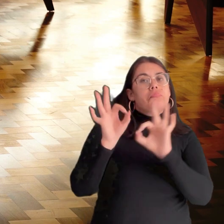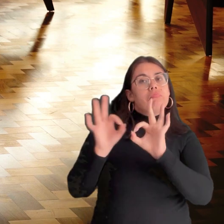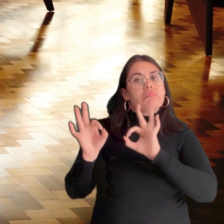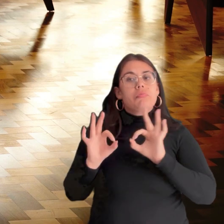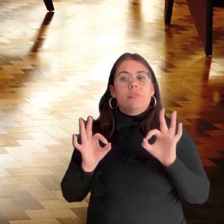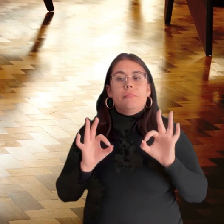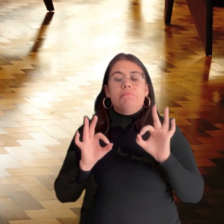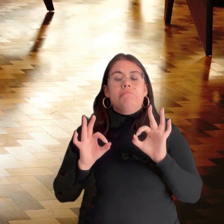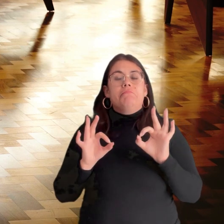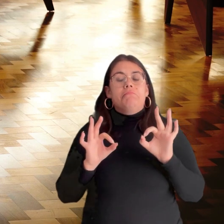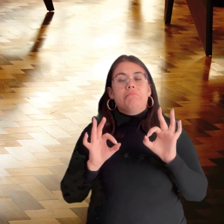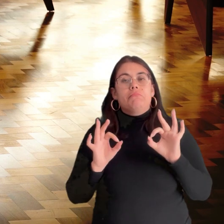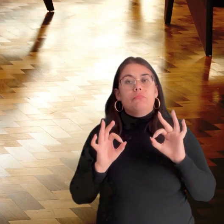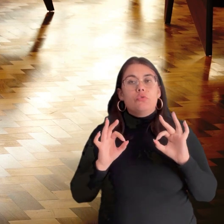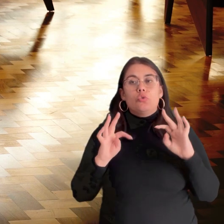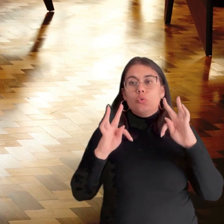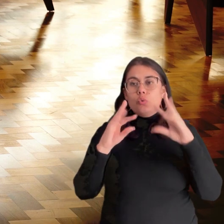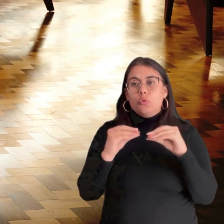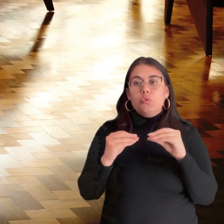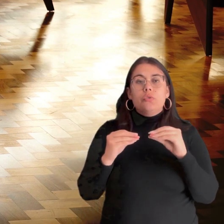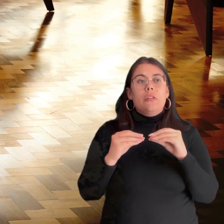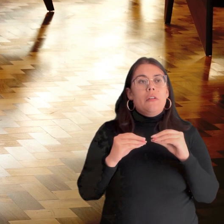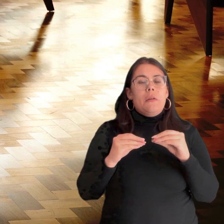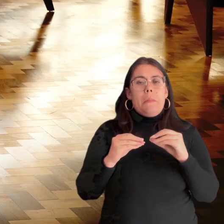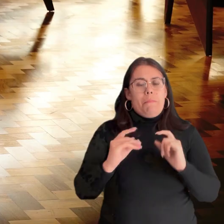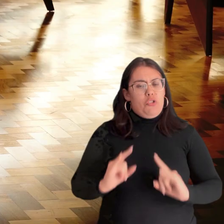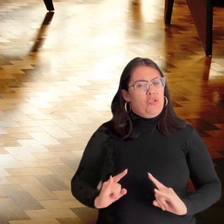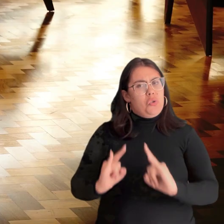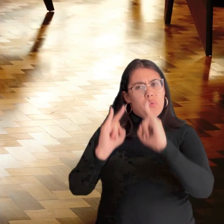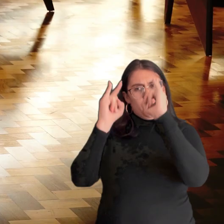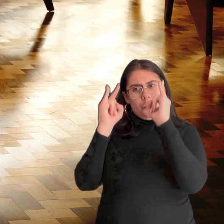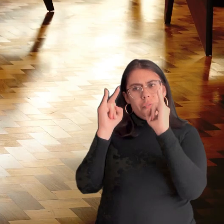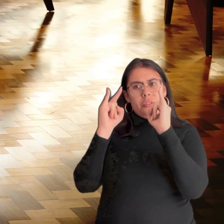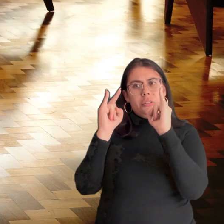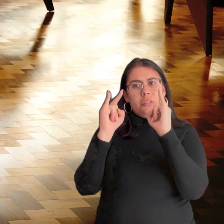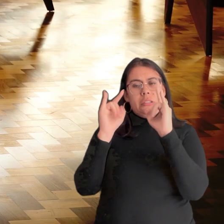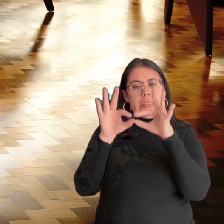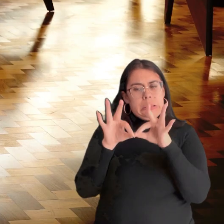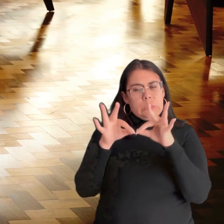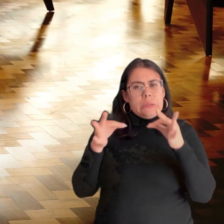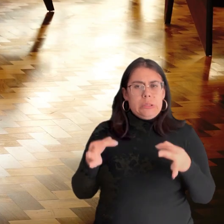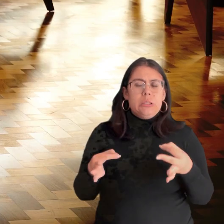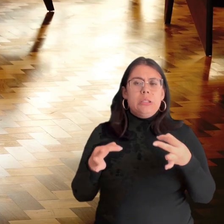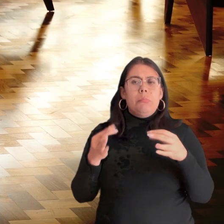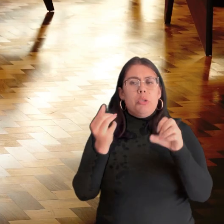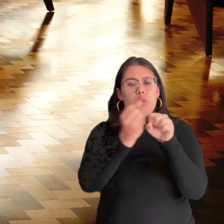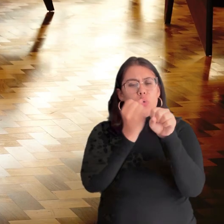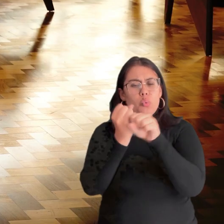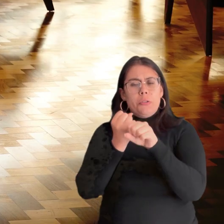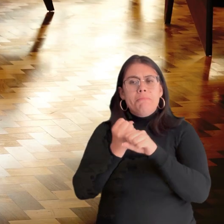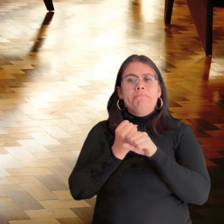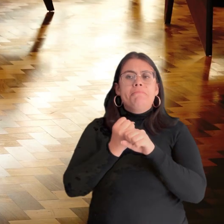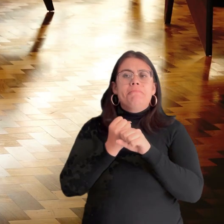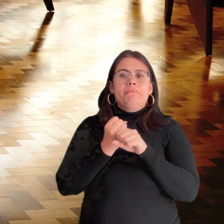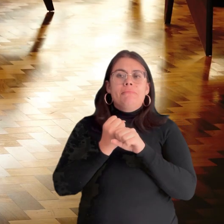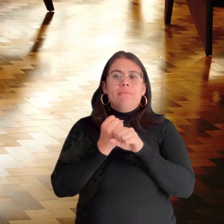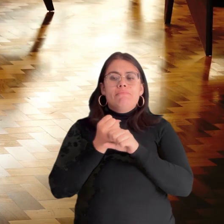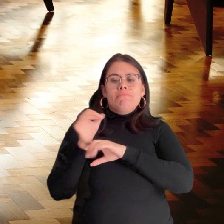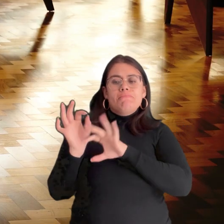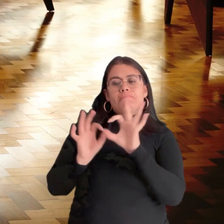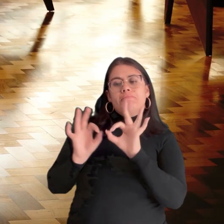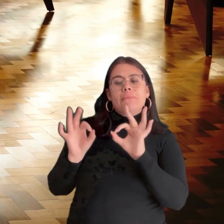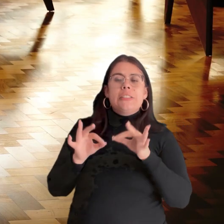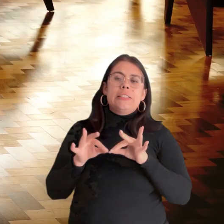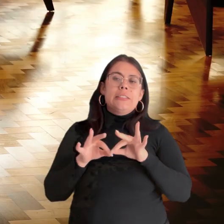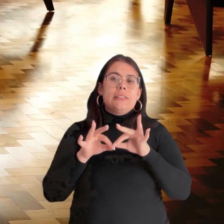edifício bastante simples, vamos dizer, de construção, bem quietinho, como eu disse, da arquitetura silenciosa, para poder